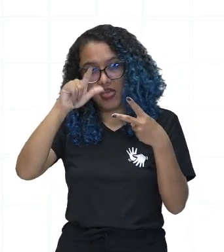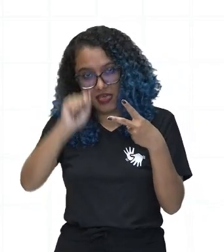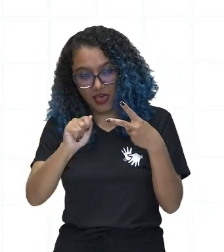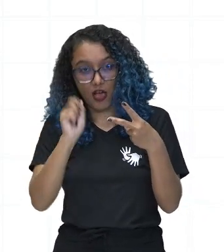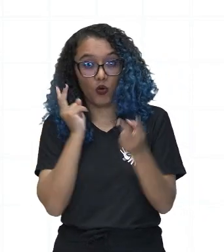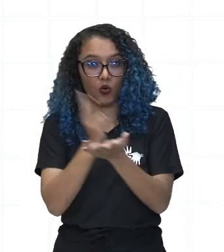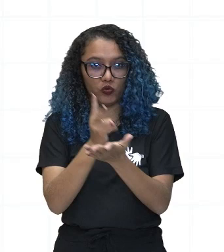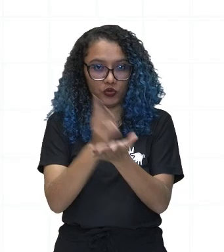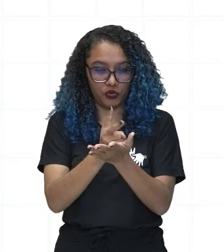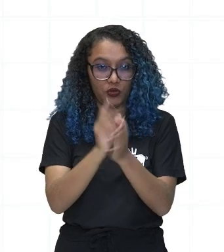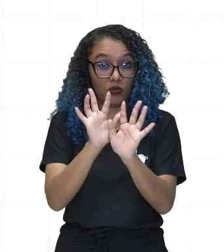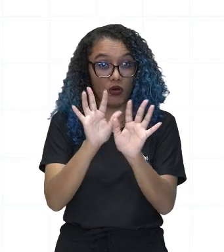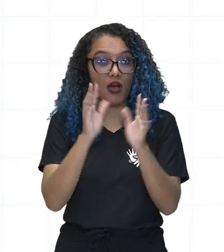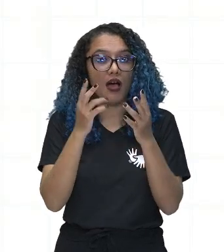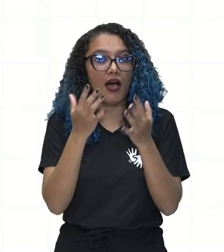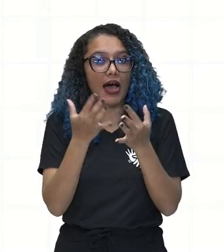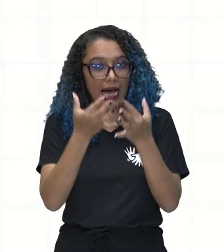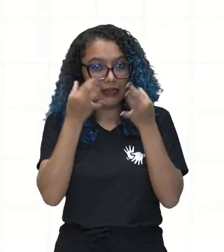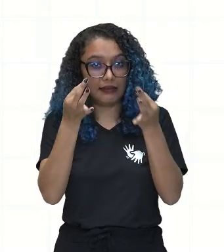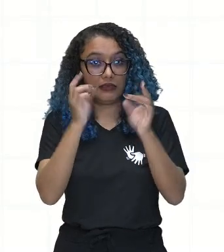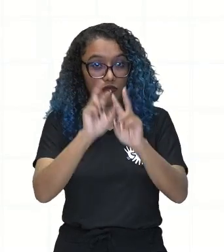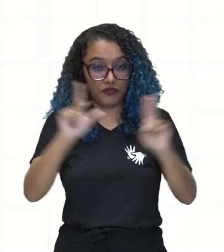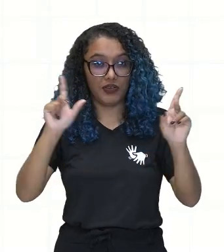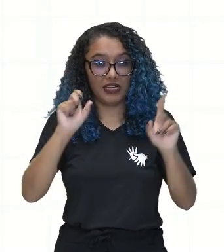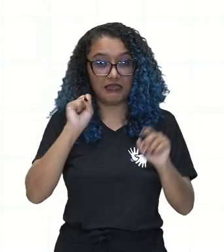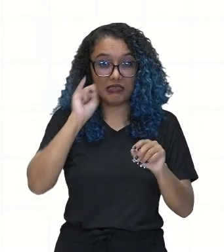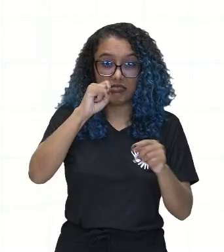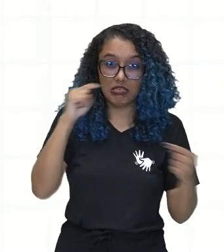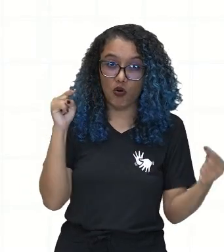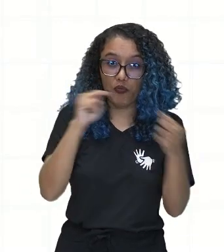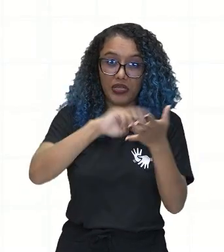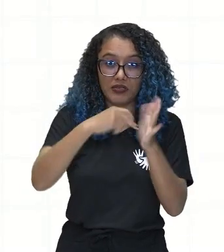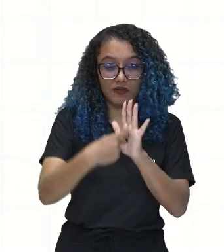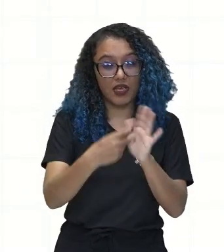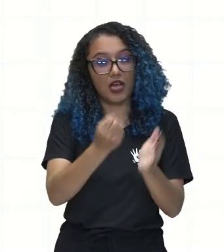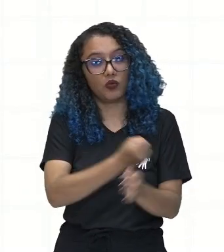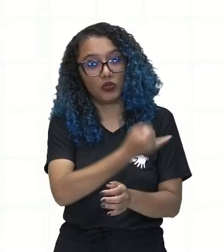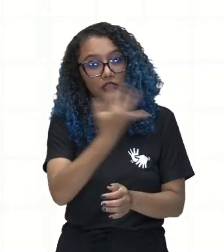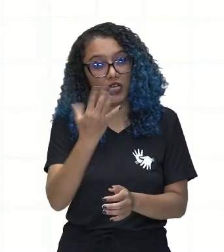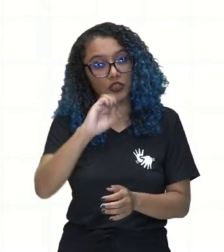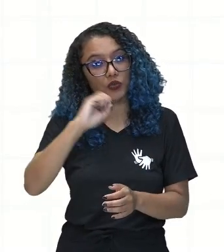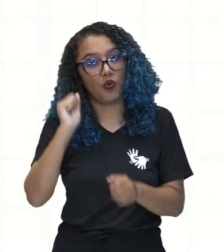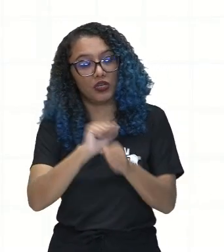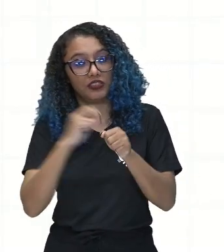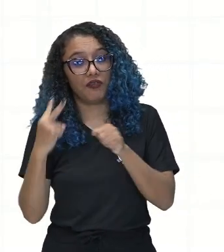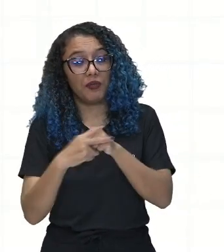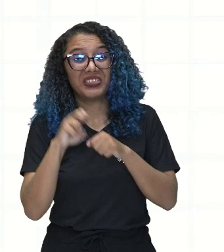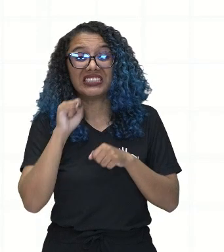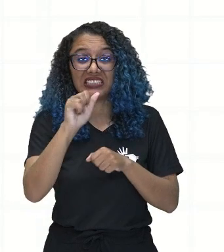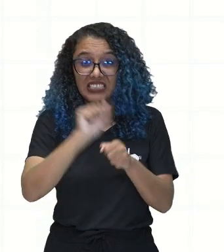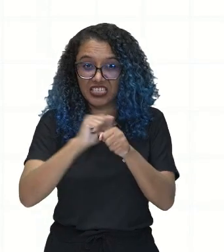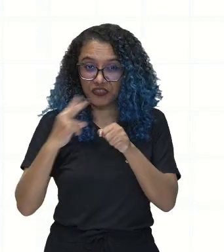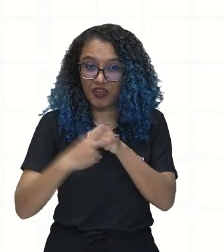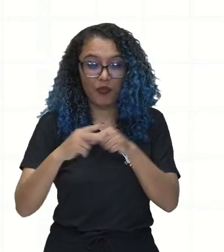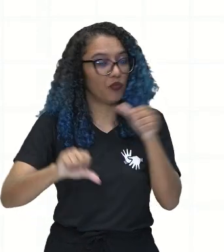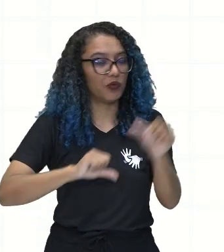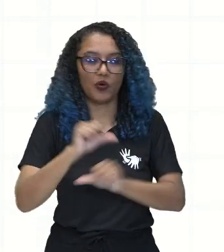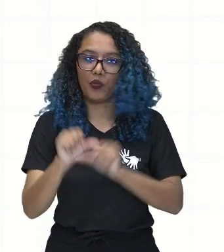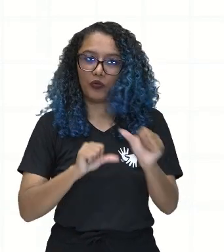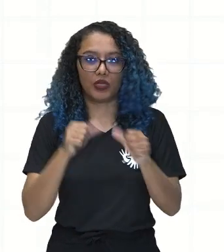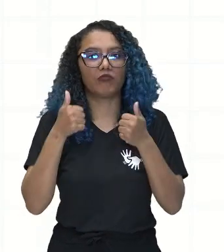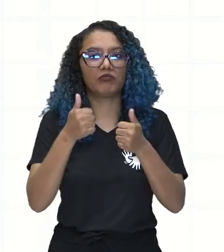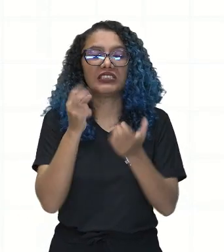essa diferença quando ele for numeral, quando ele for advérbio. Quando for advérbio, ele não modifica, é meio,